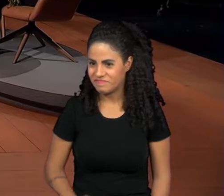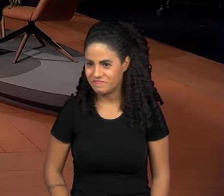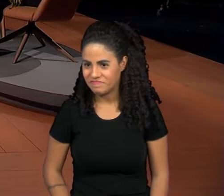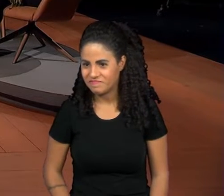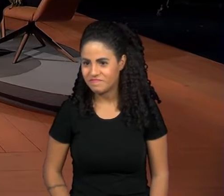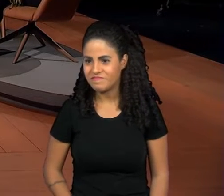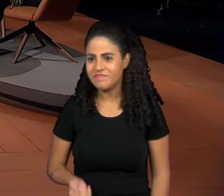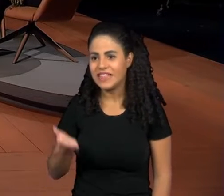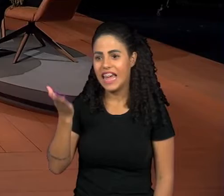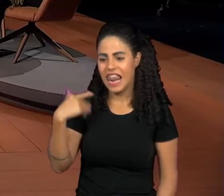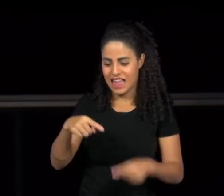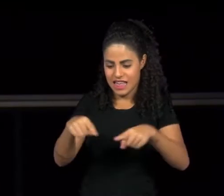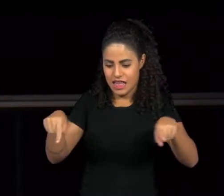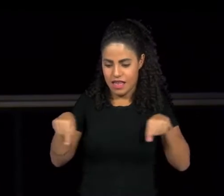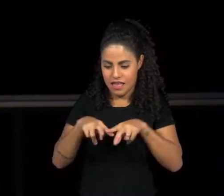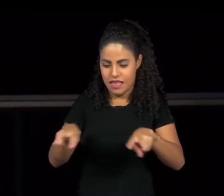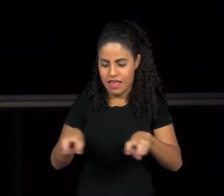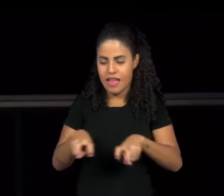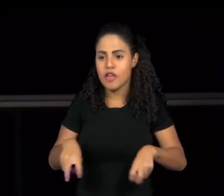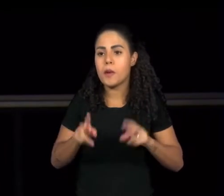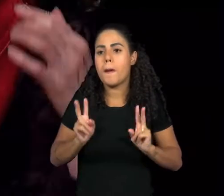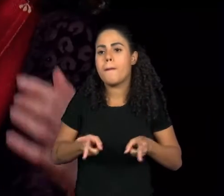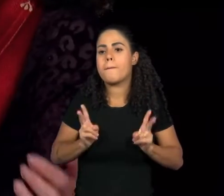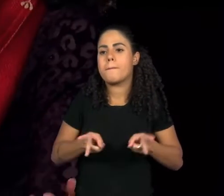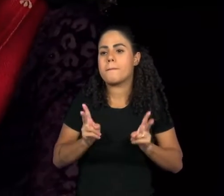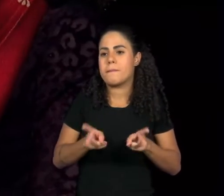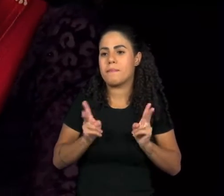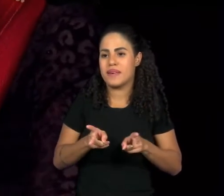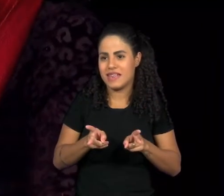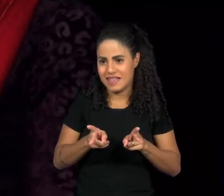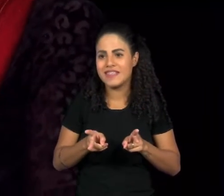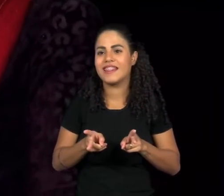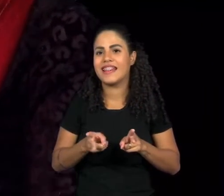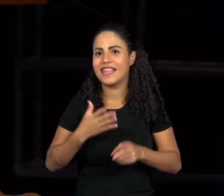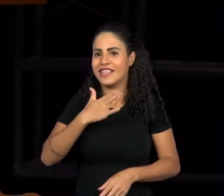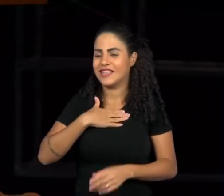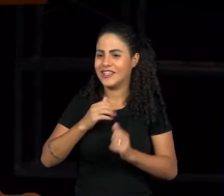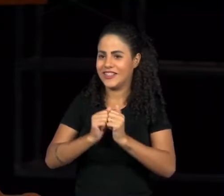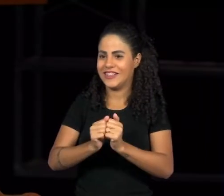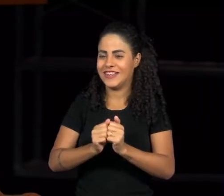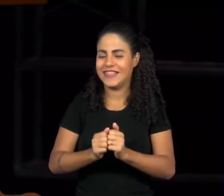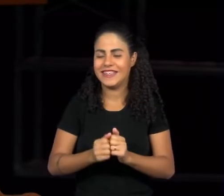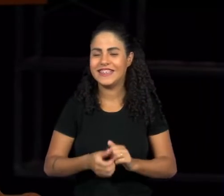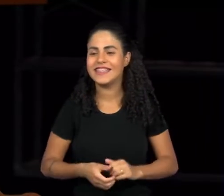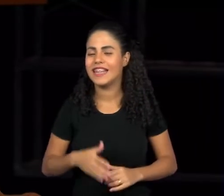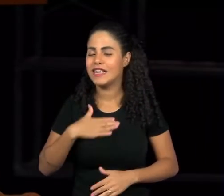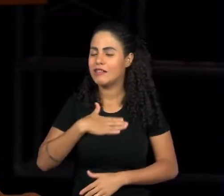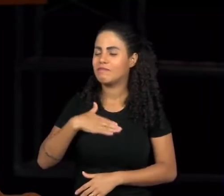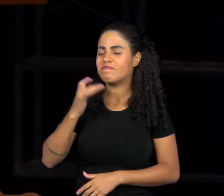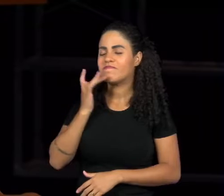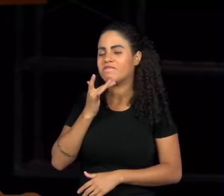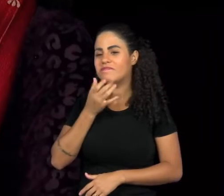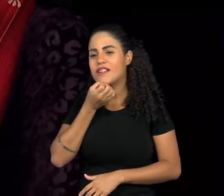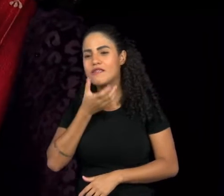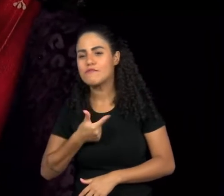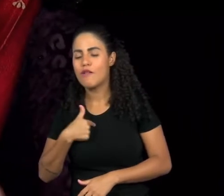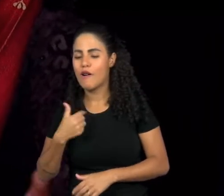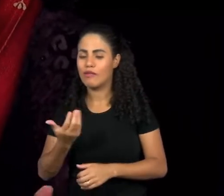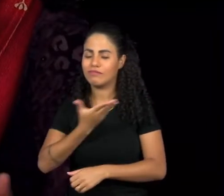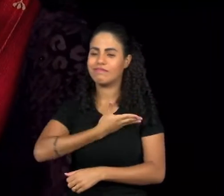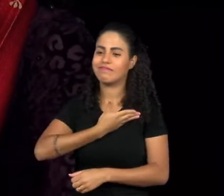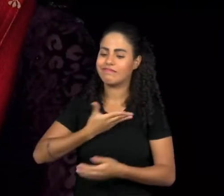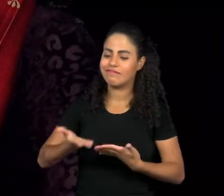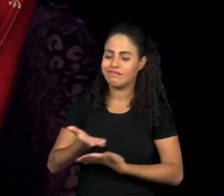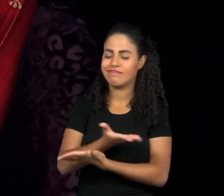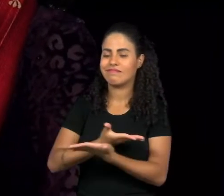Na minha classe. Estava na minha classe, o Ney Latorraca. É muito gostoso tê-lo como colega,